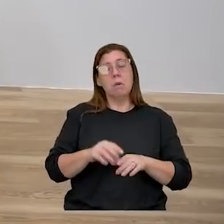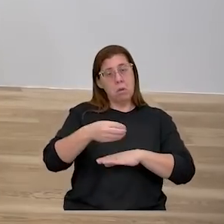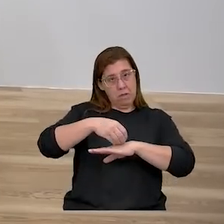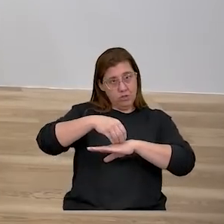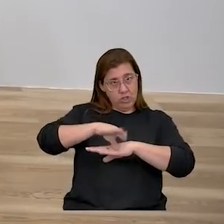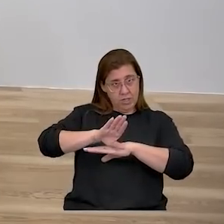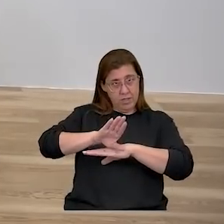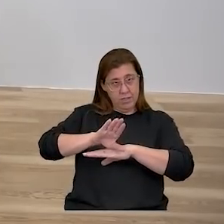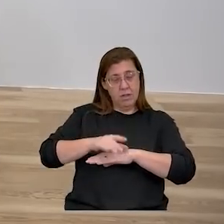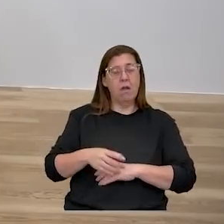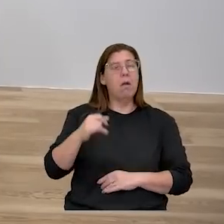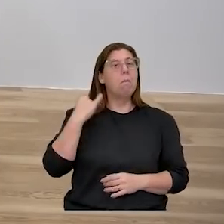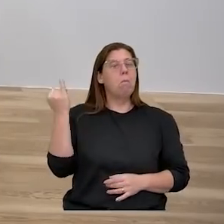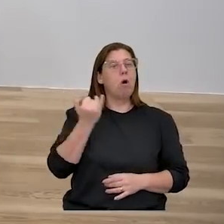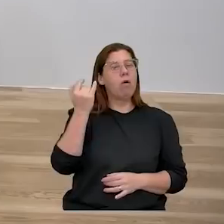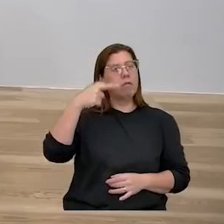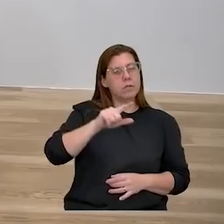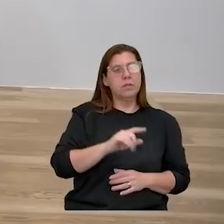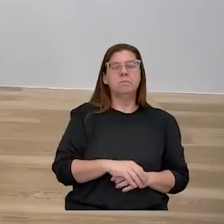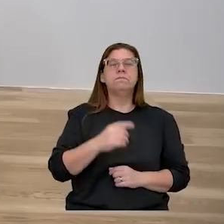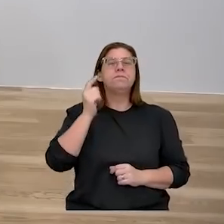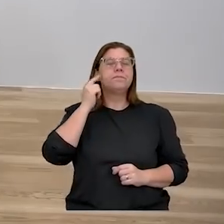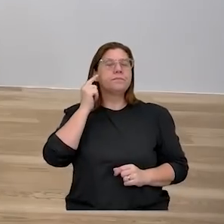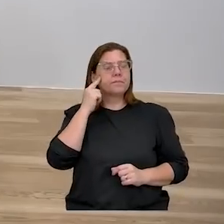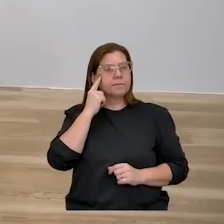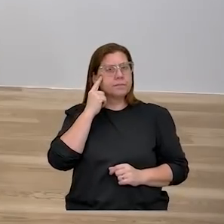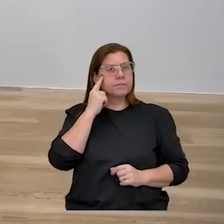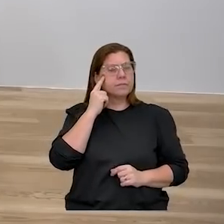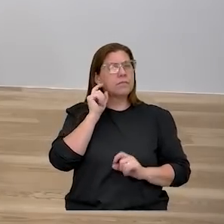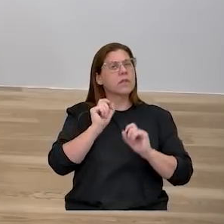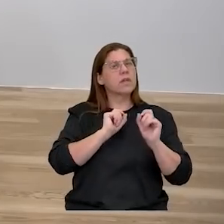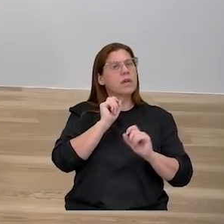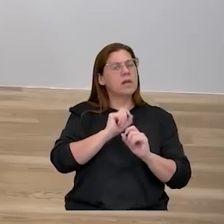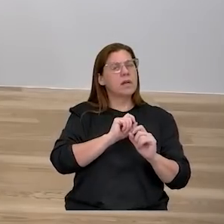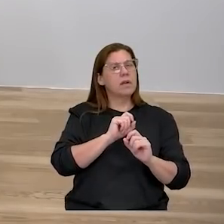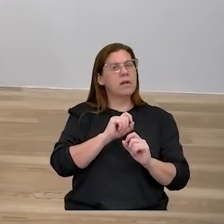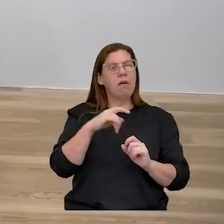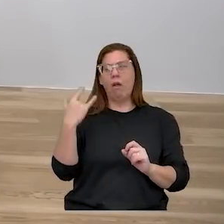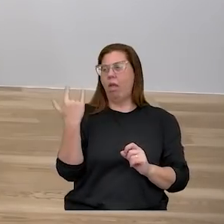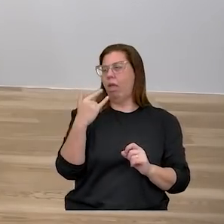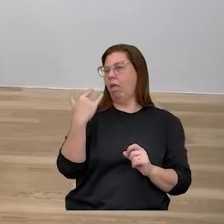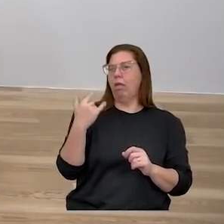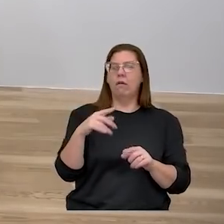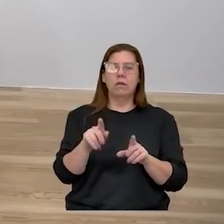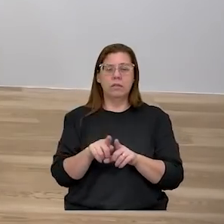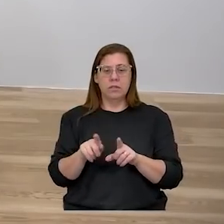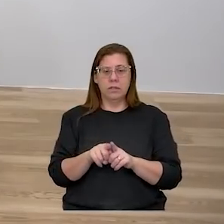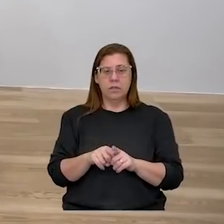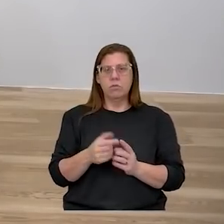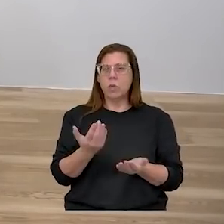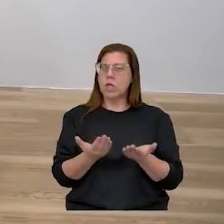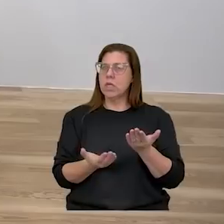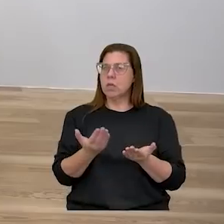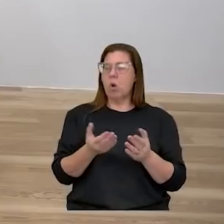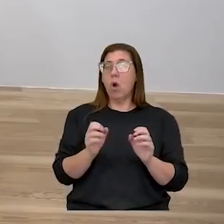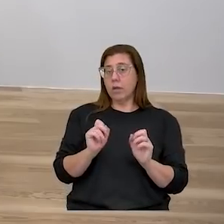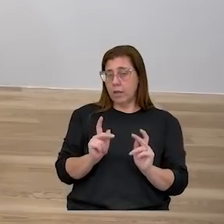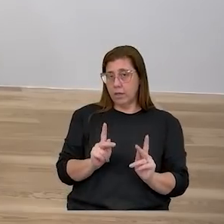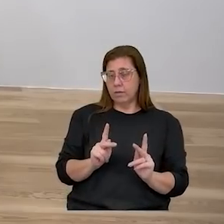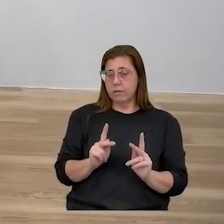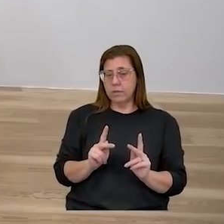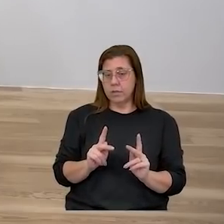fonte desse argumento? Ele está relacionado com o meu tema? Não está? E também o que é muito importante, em um debate eu também